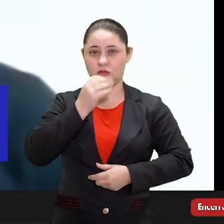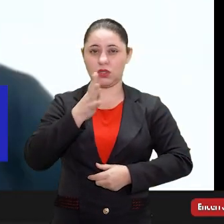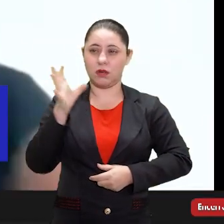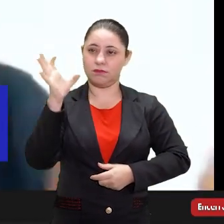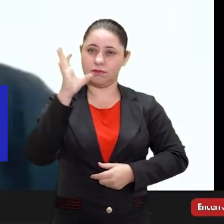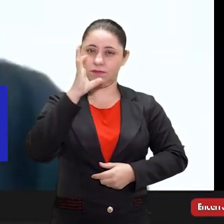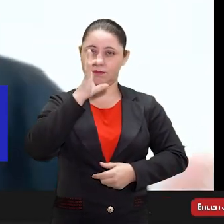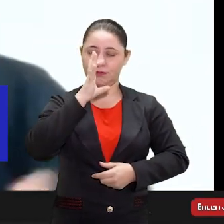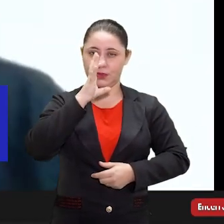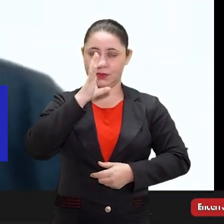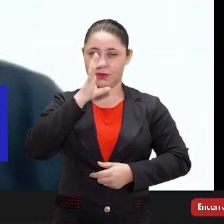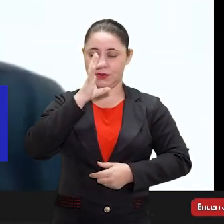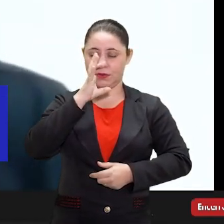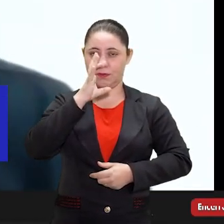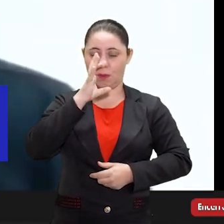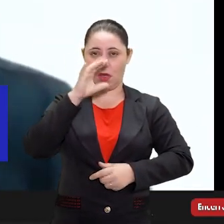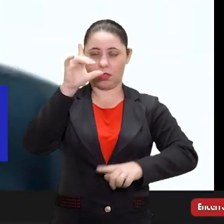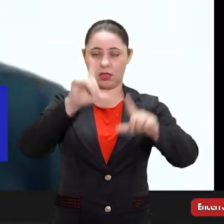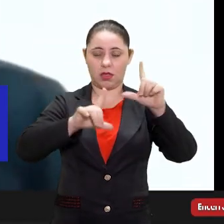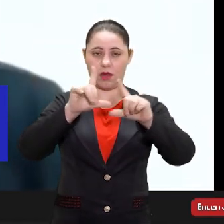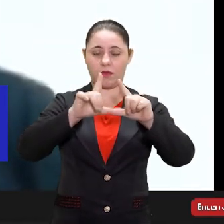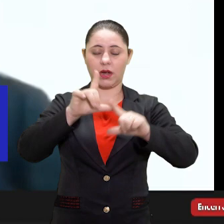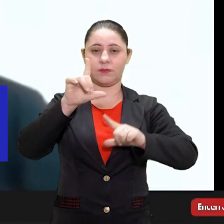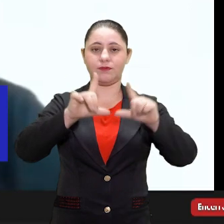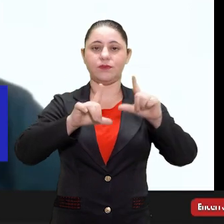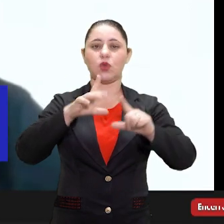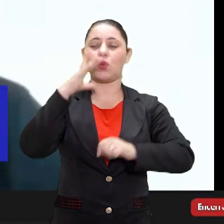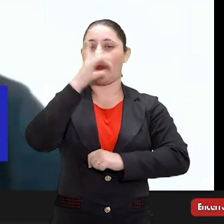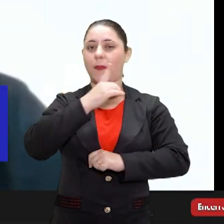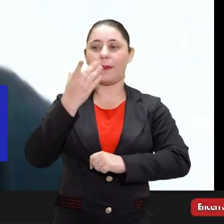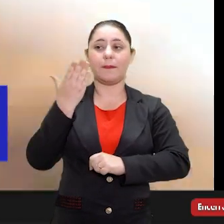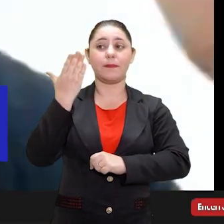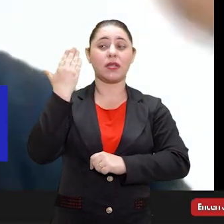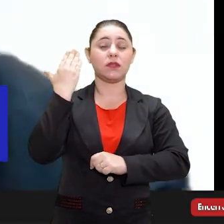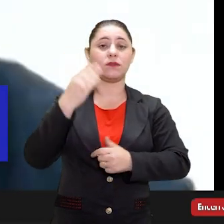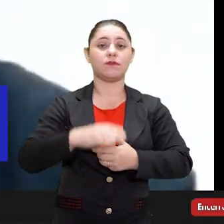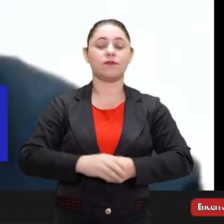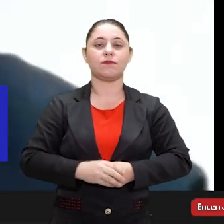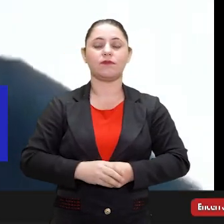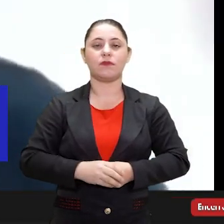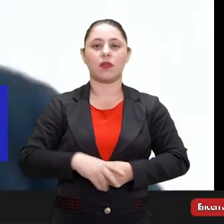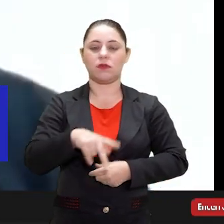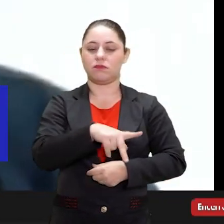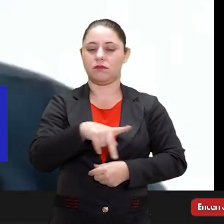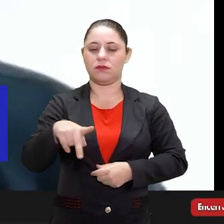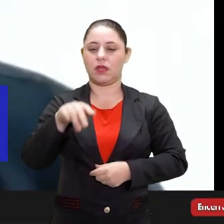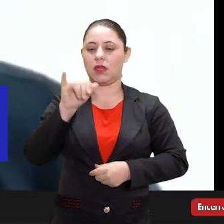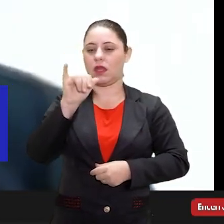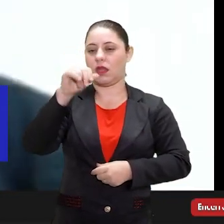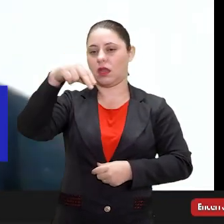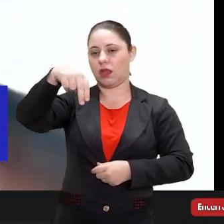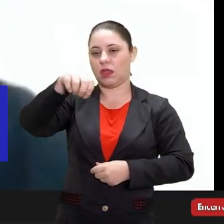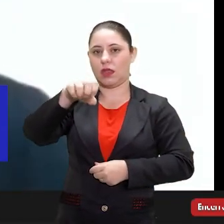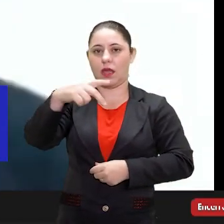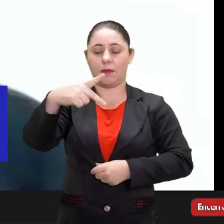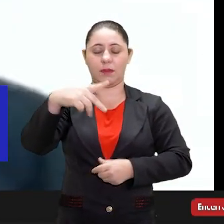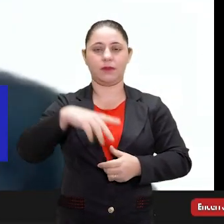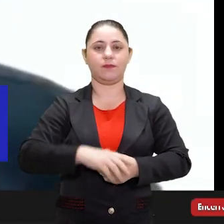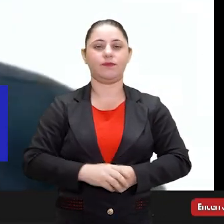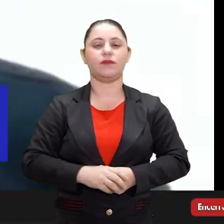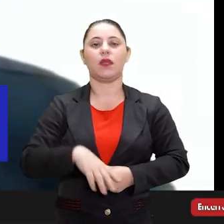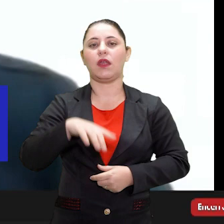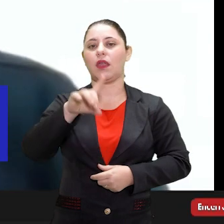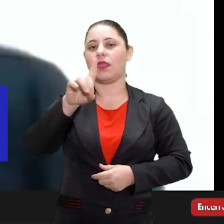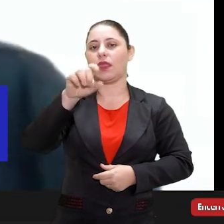Segundo denunciaram estes servidores, entrevista que nós assistimos no Fantástico no último